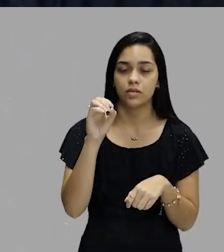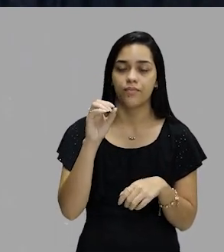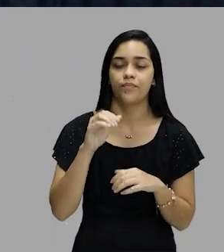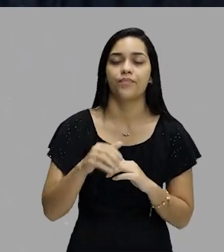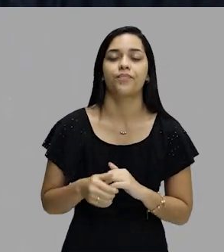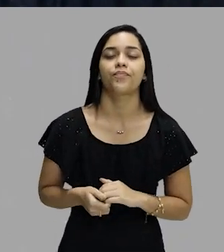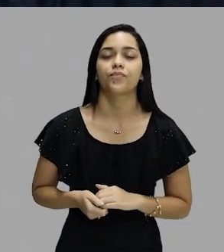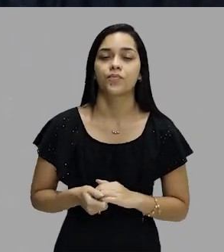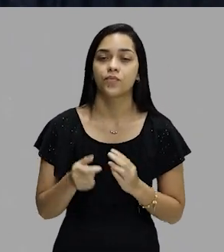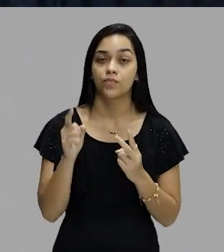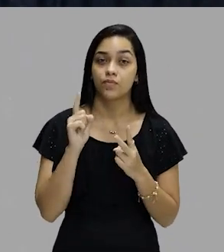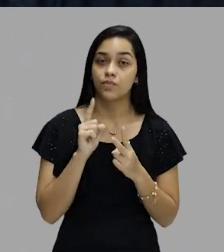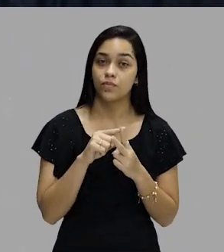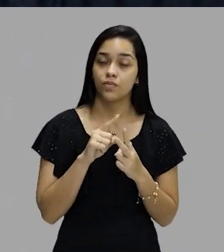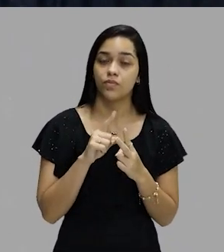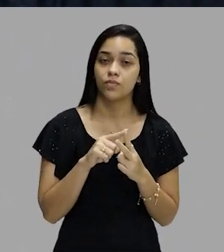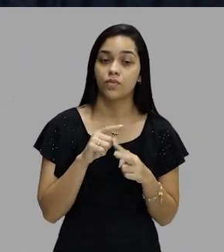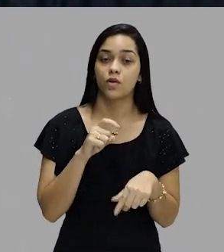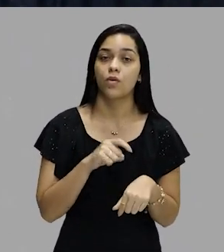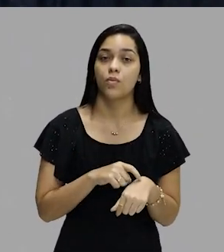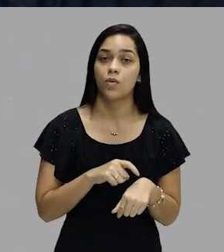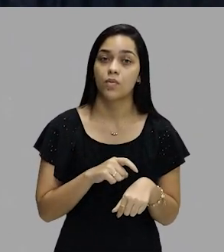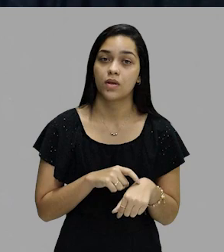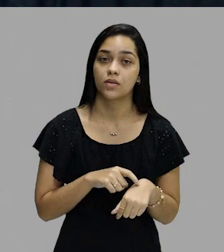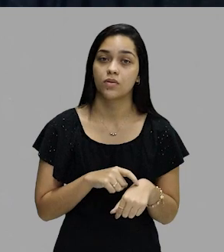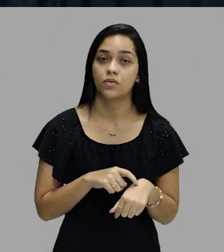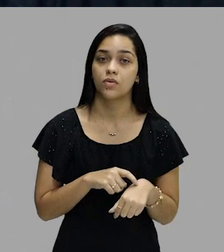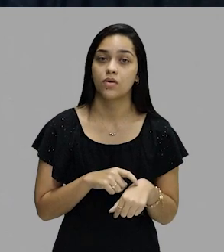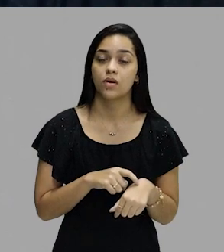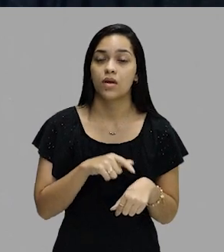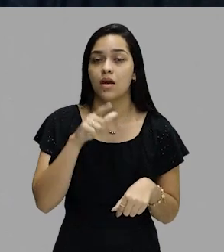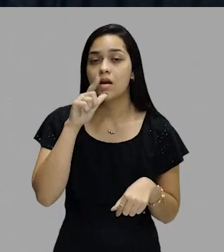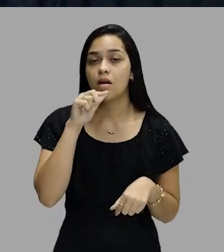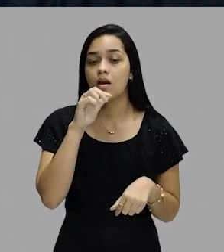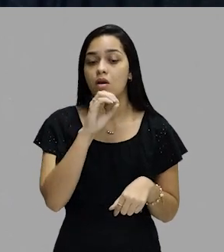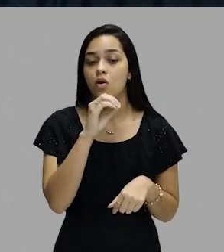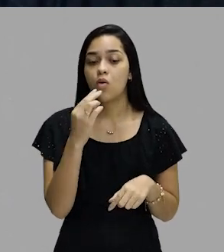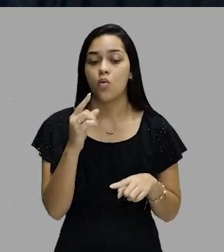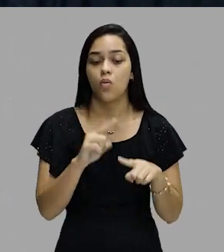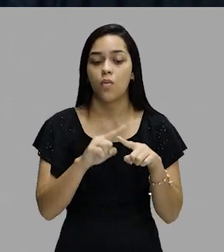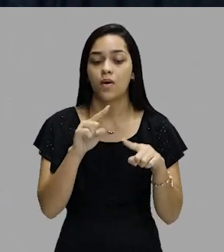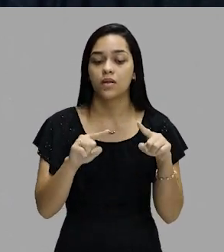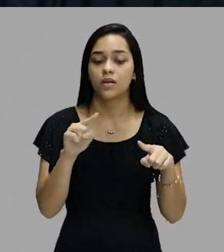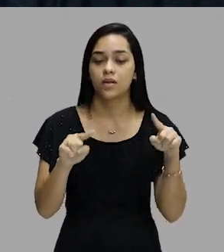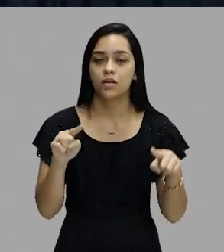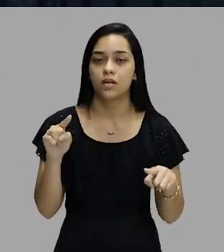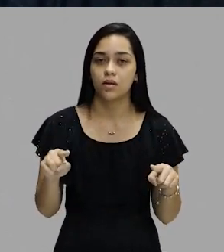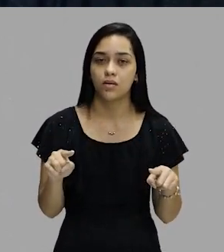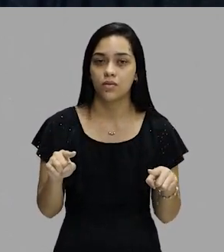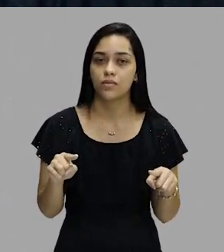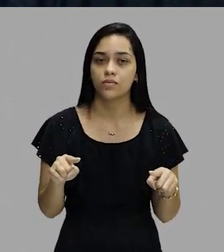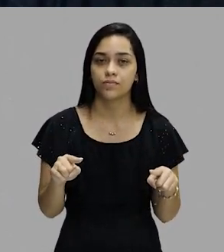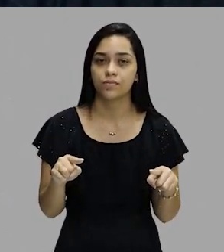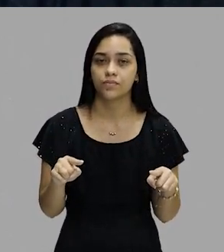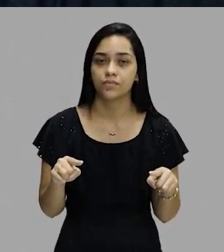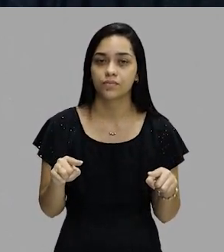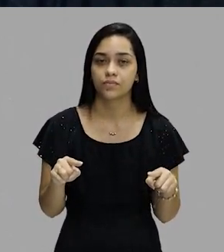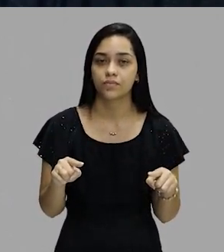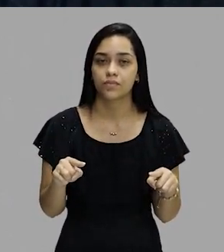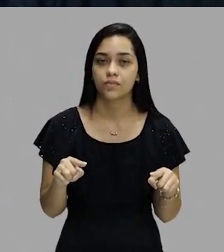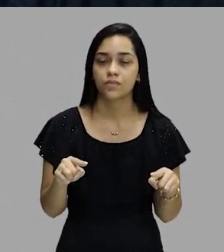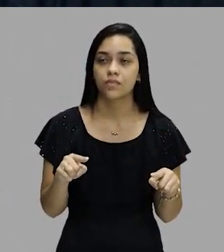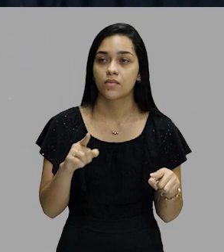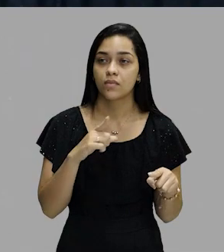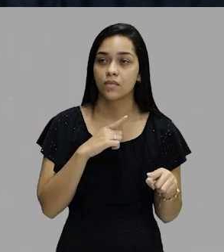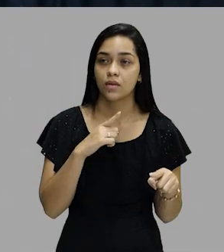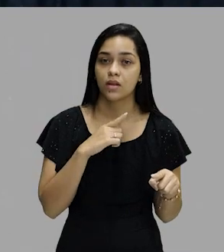ebulição? O ponto de fusão é o momento em que a água, né, ou o material, a substância qualquer,